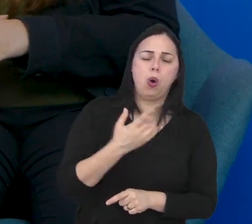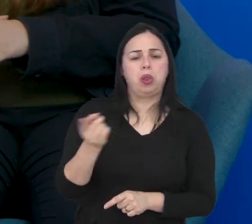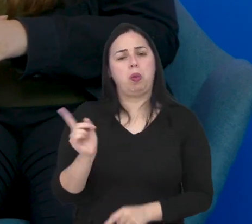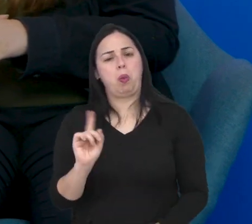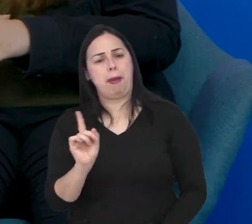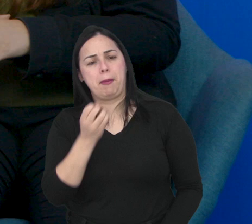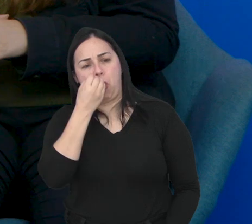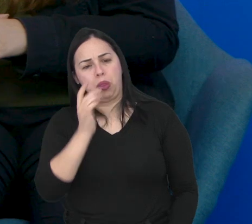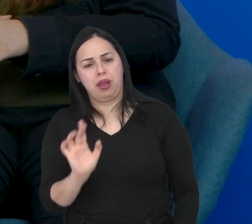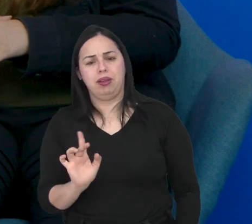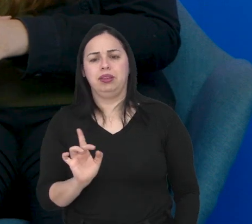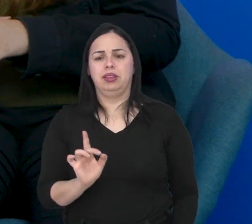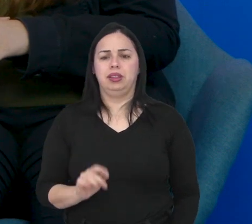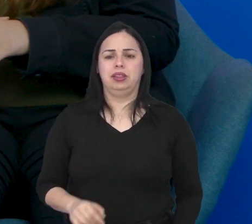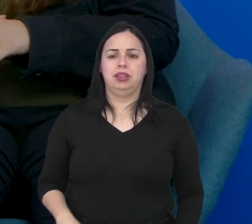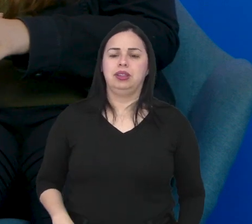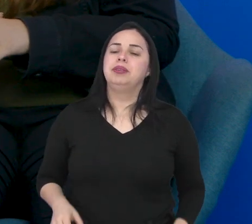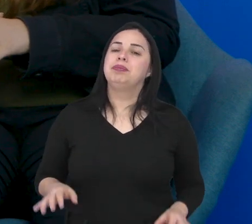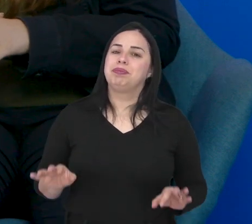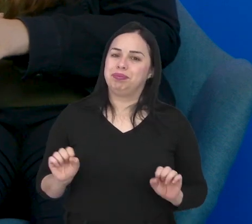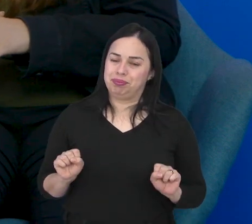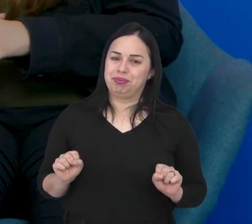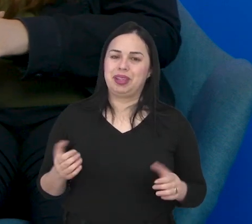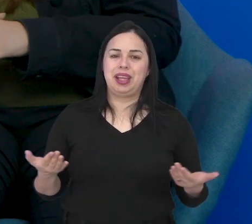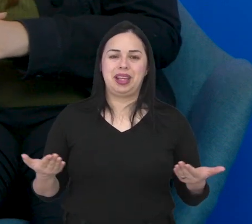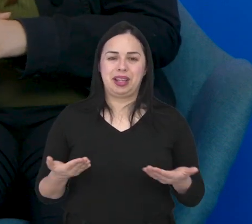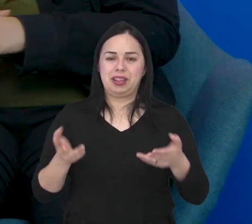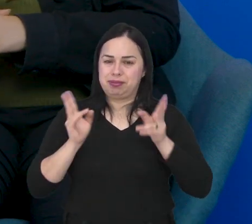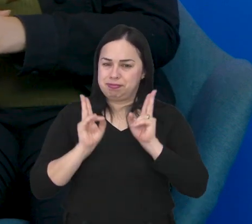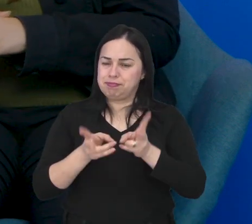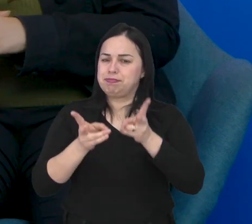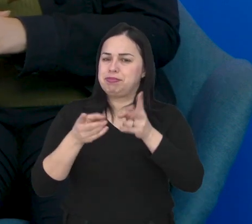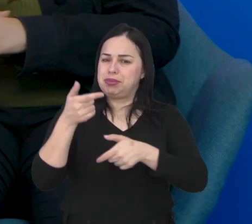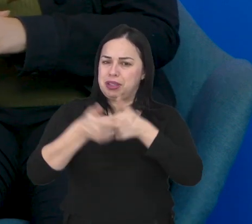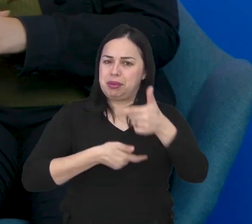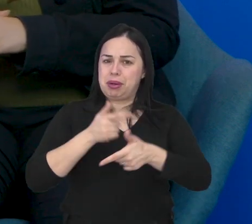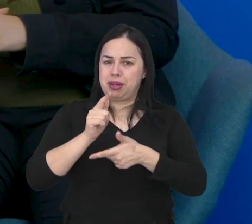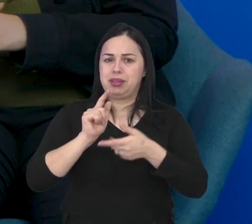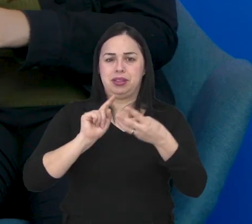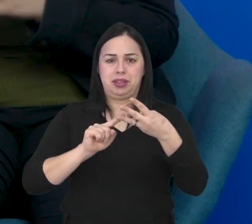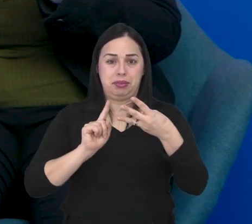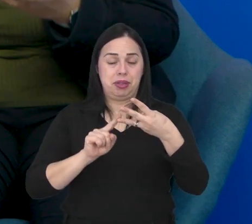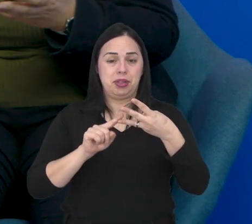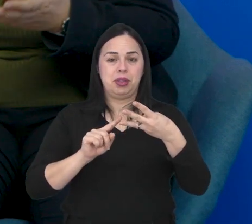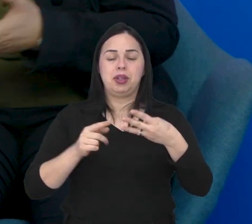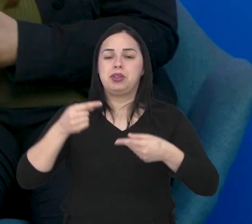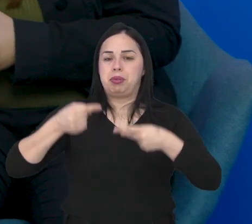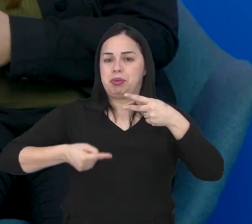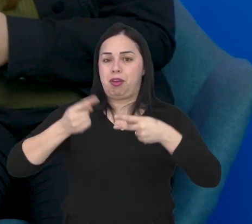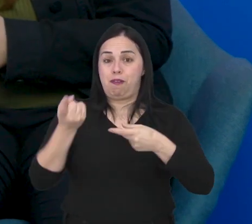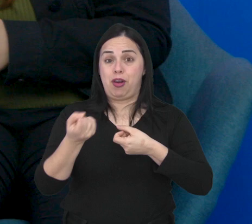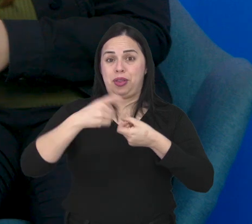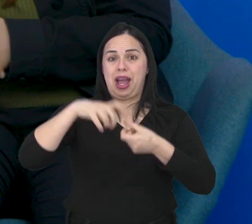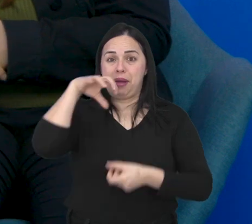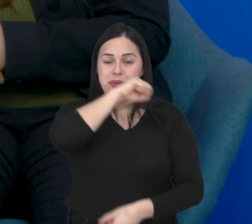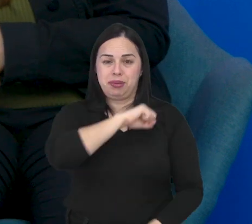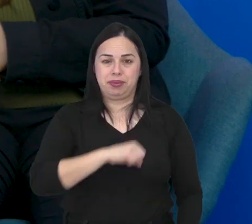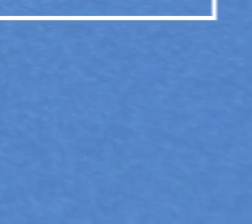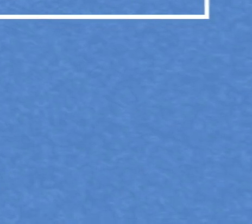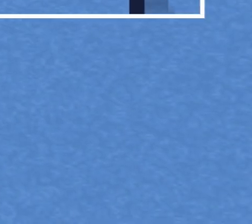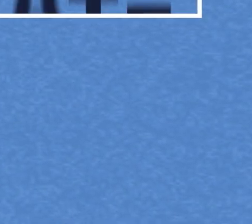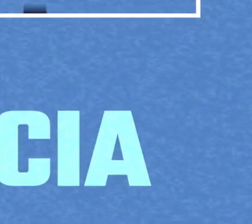ou não para a gente, que forma isso vai beneficiar como um todo, né? Sim. E a gente continua falando de trabalho no próximo bloco. Sobre política, volta